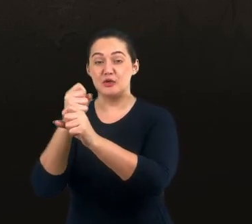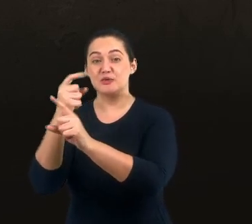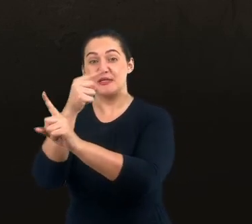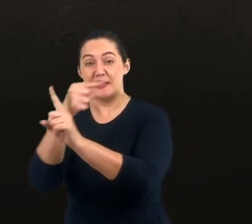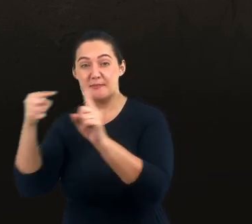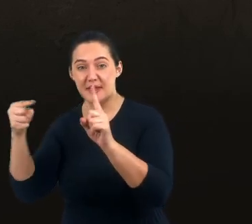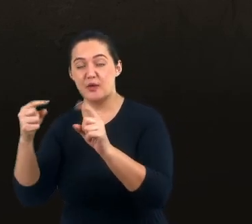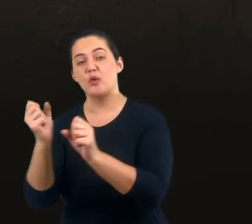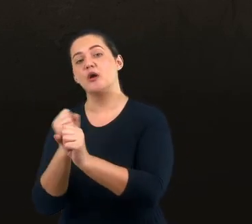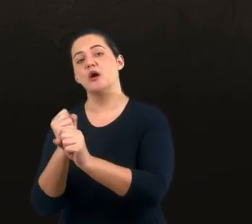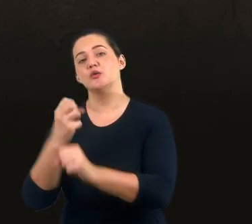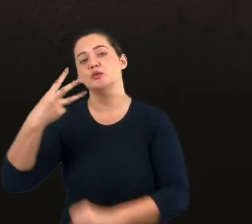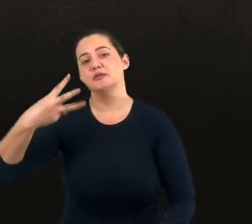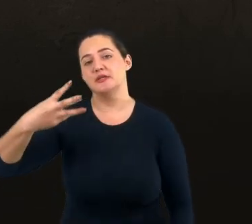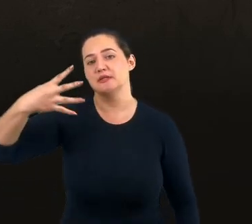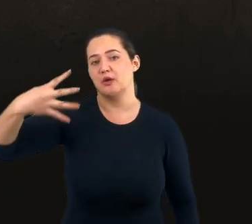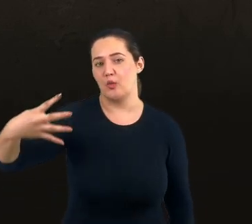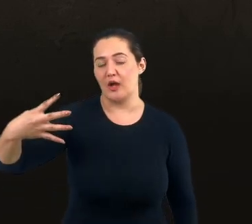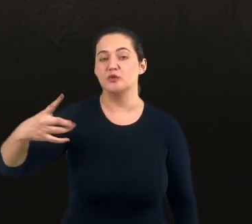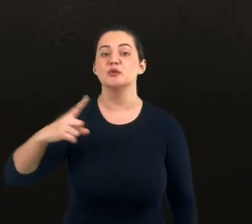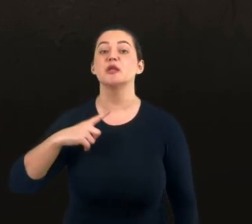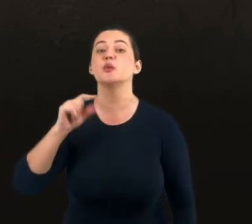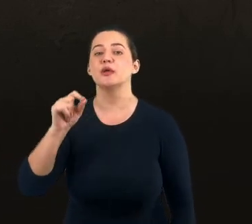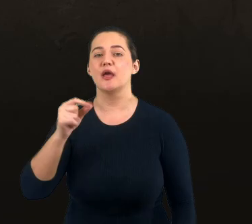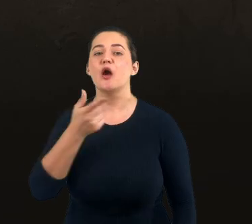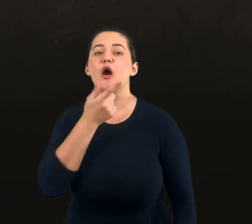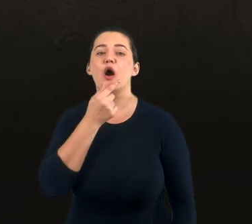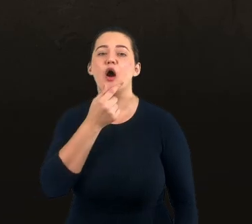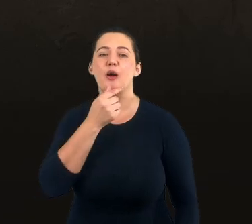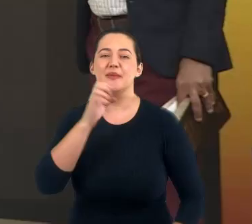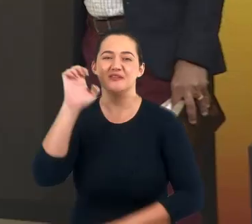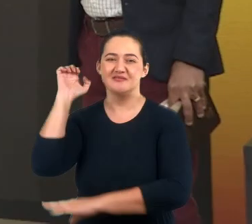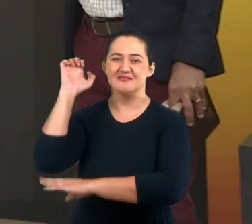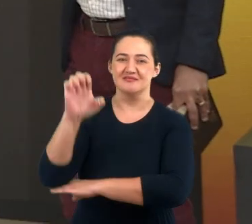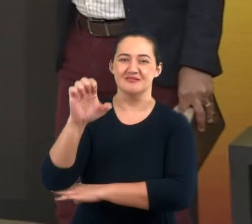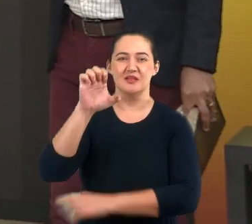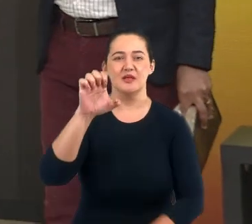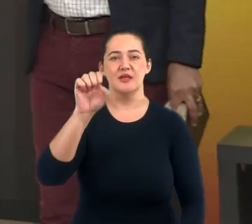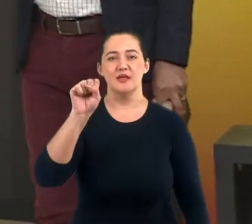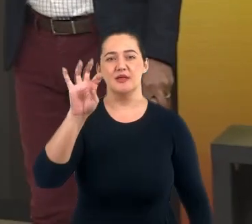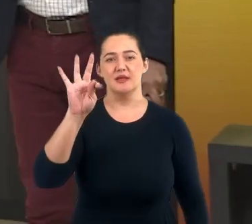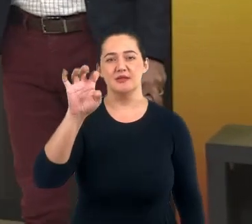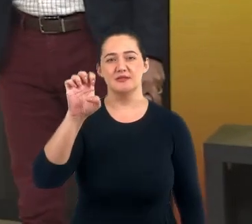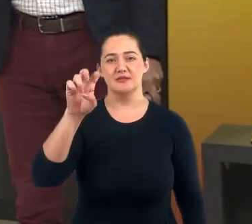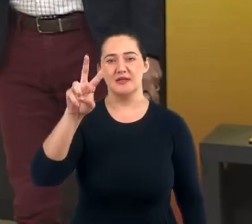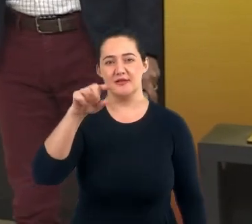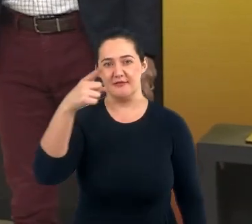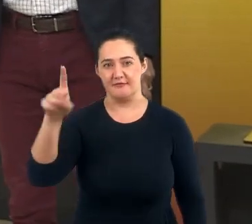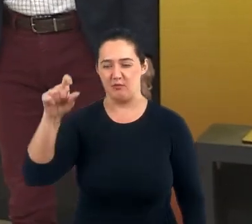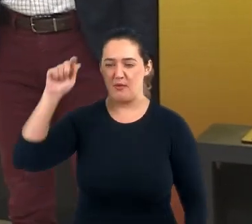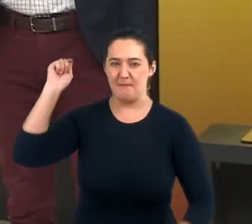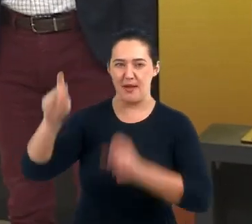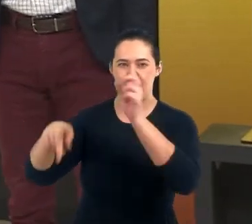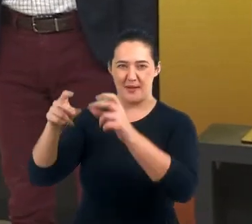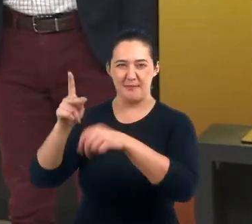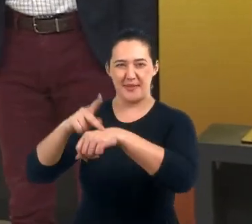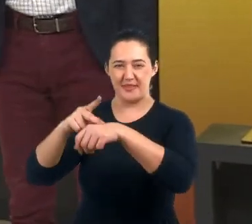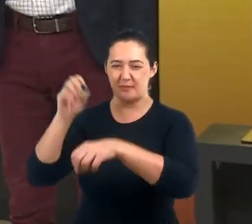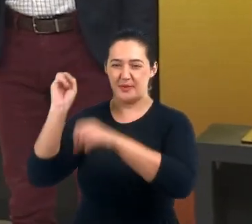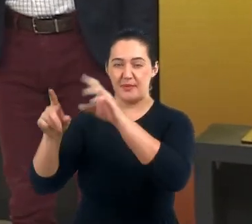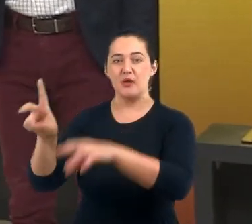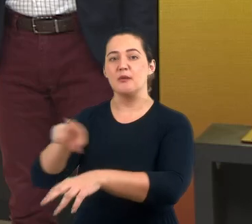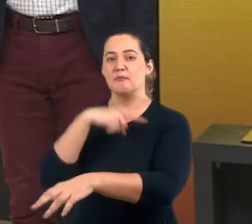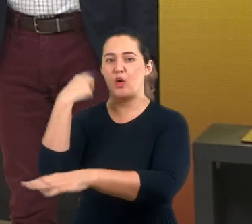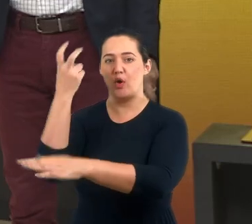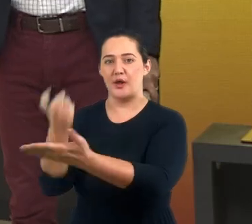ano 34, nós temos o apedrejamento de Estevão, que demarca o fim das 70